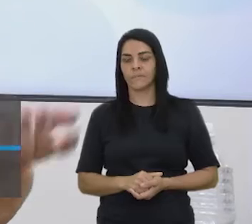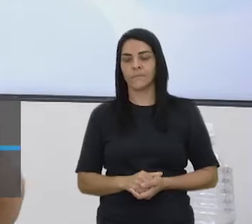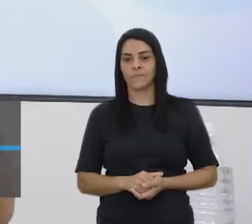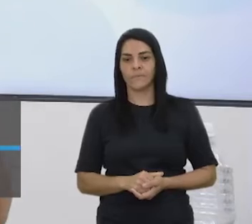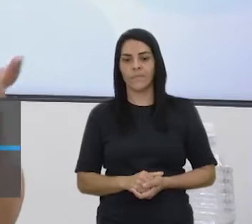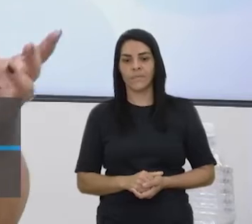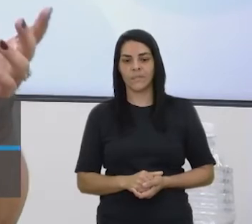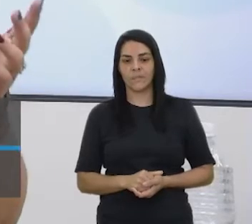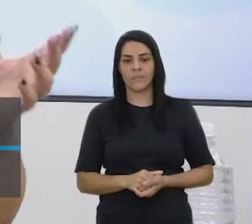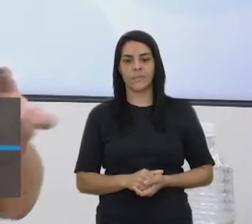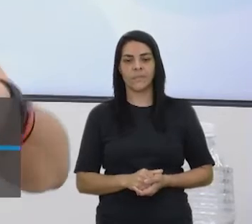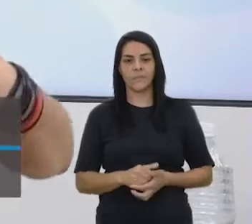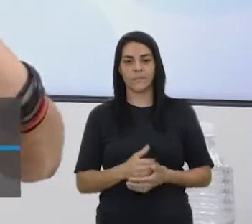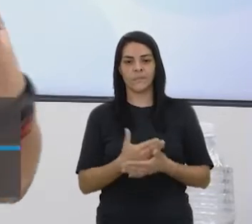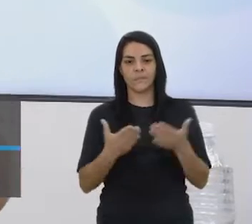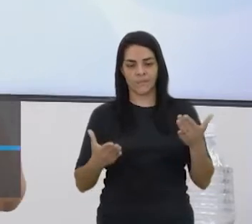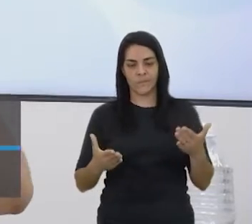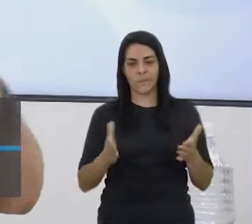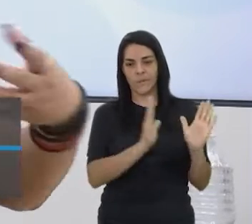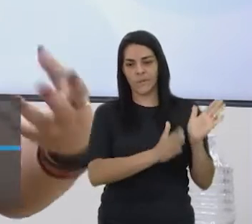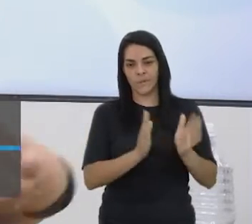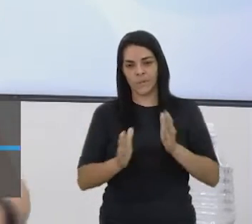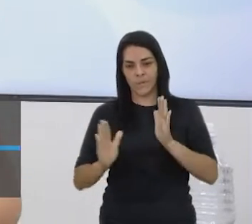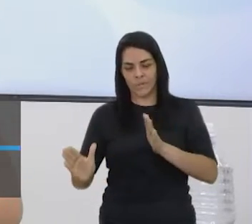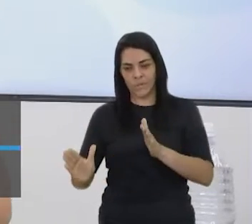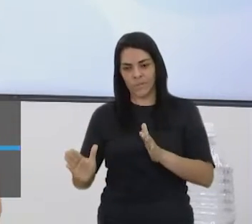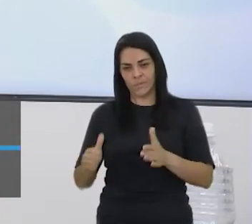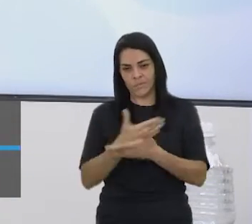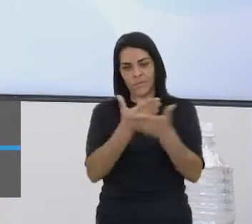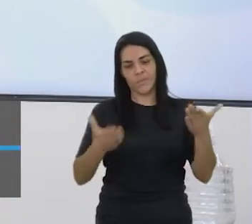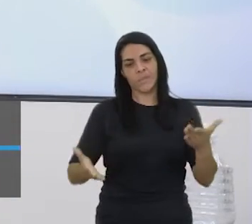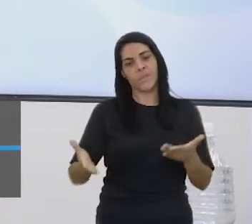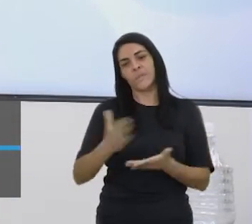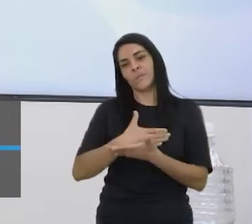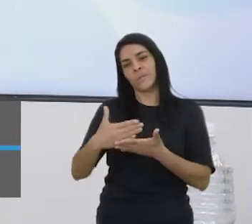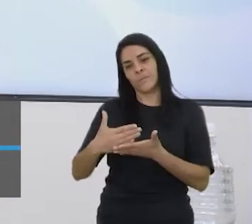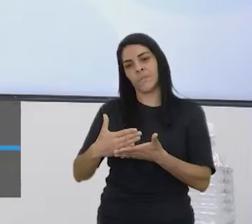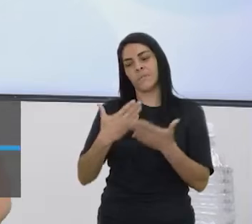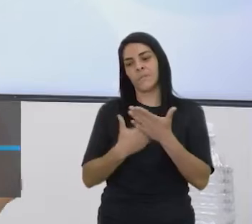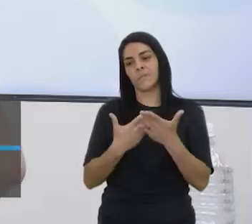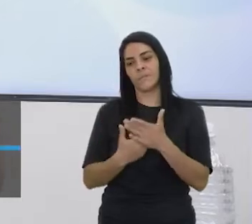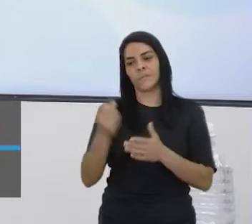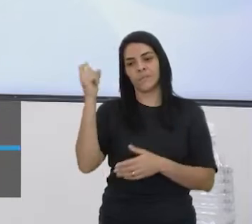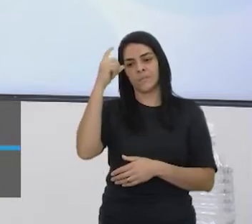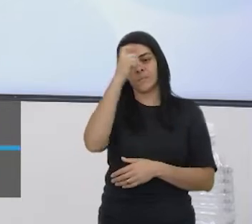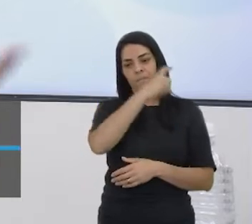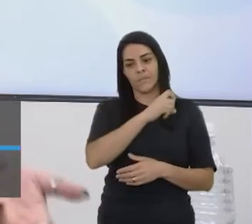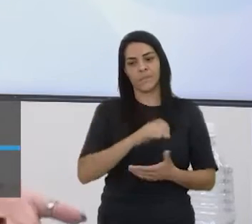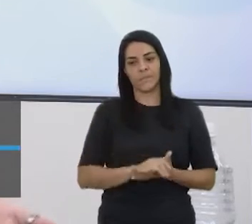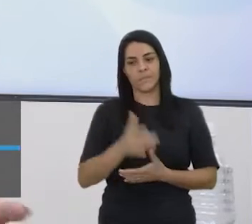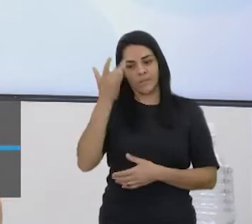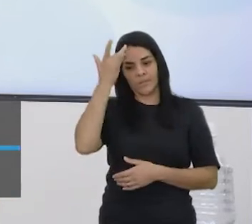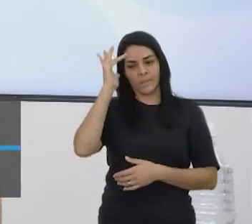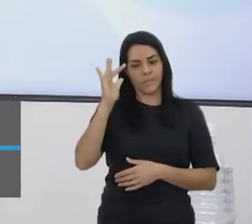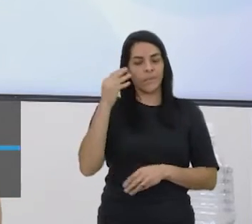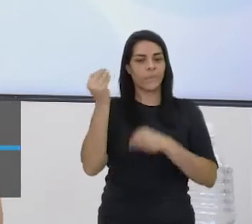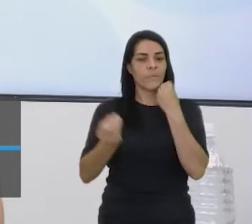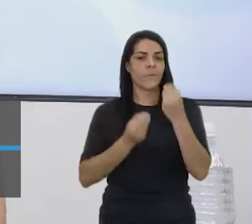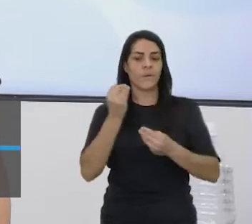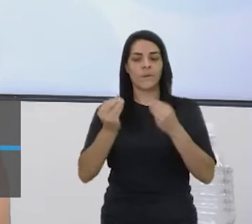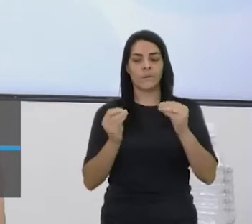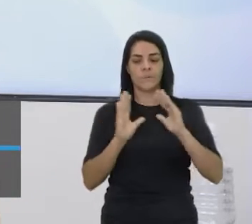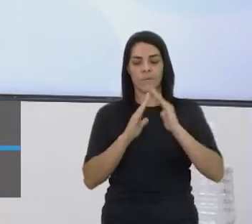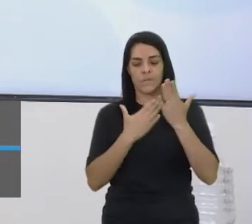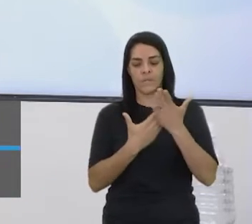que para você esse período né de você começar a escola foi muito difícil então eu não sabia como era a escola